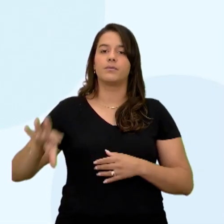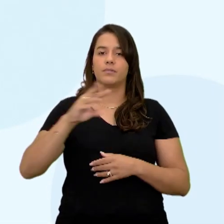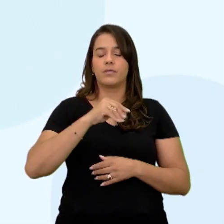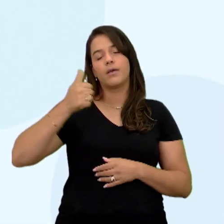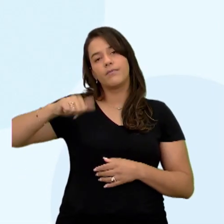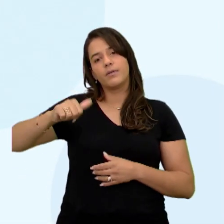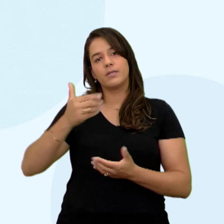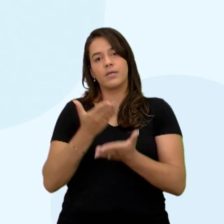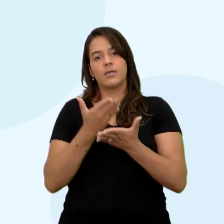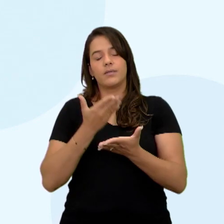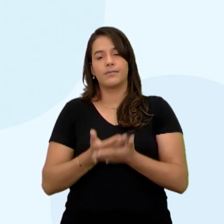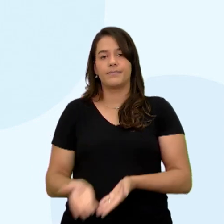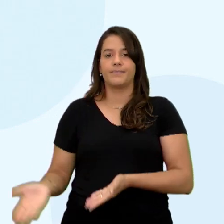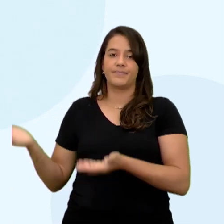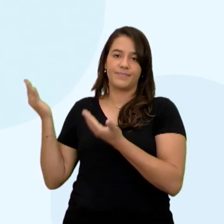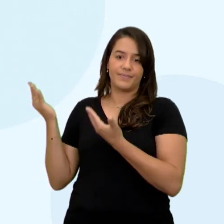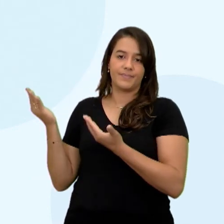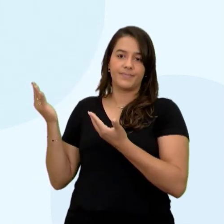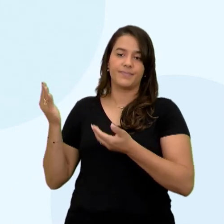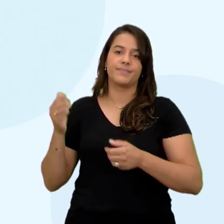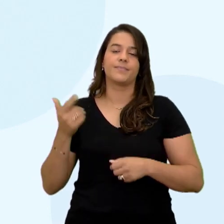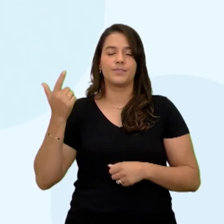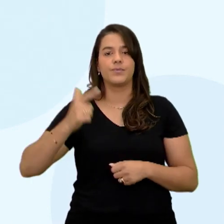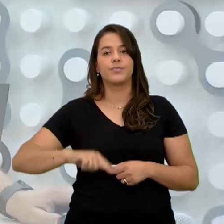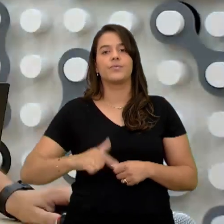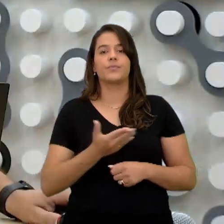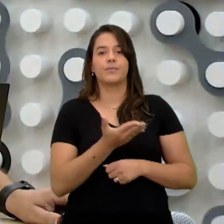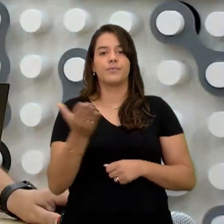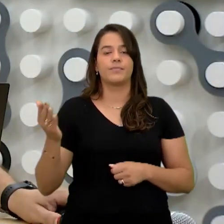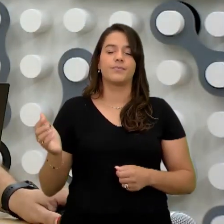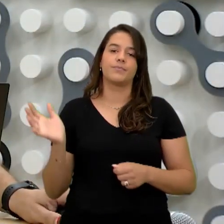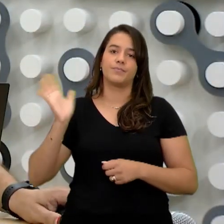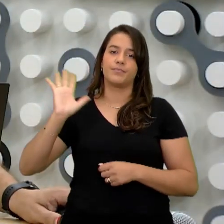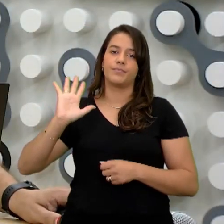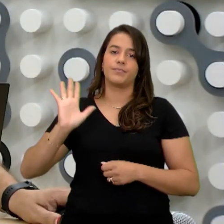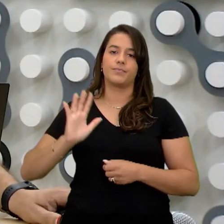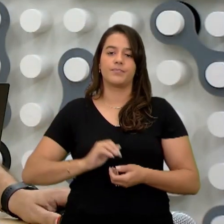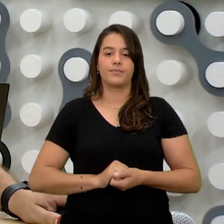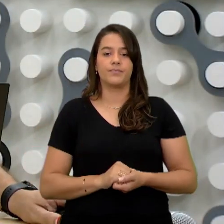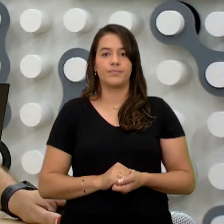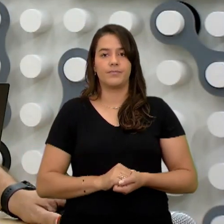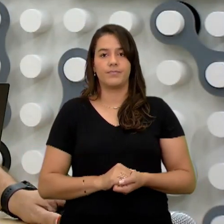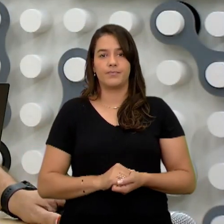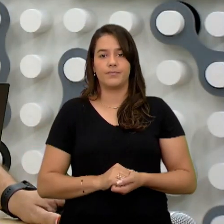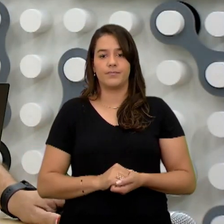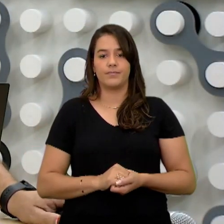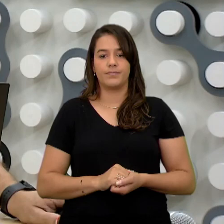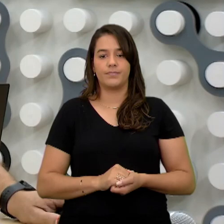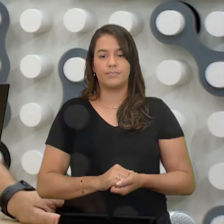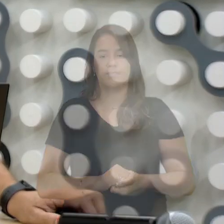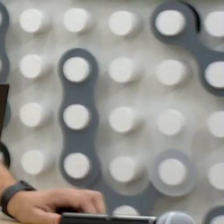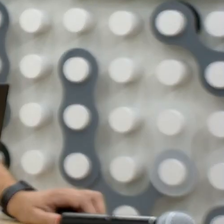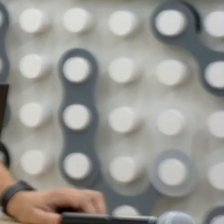avalie a nossa aula. Está aí na tela o QR Code de novo. Maravilha. Um grande abraço. Tchau, tchau. Valeu.